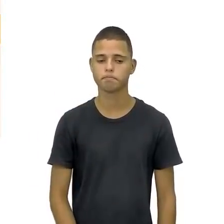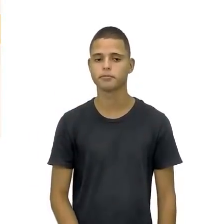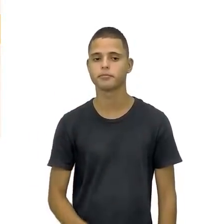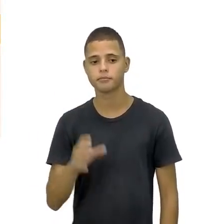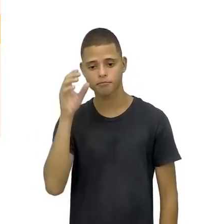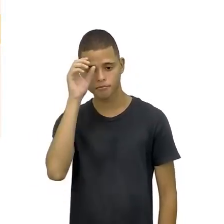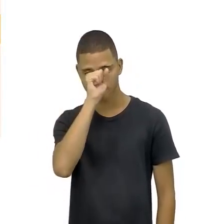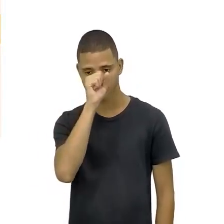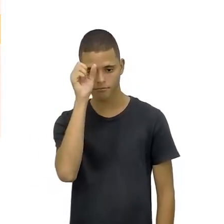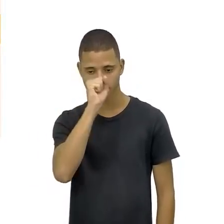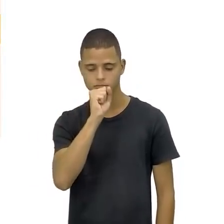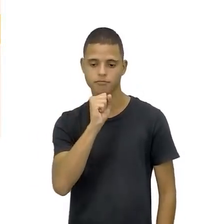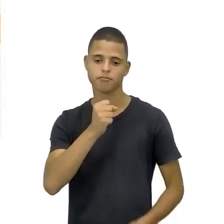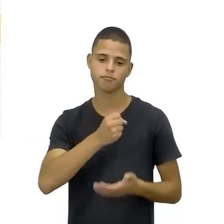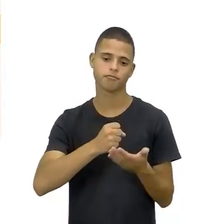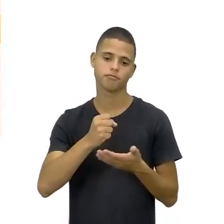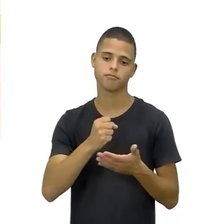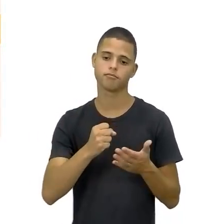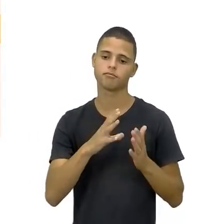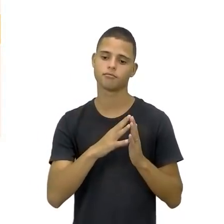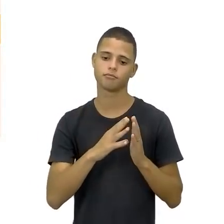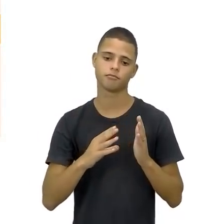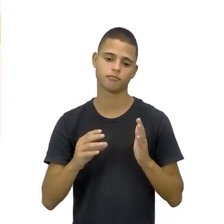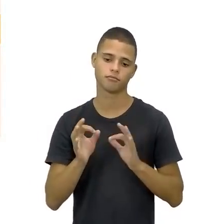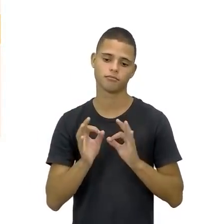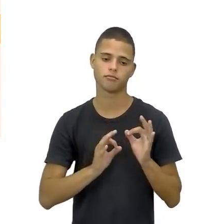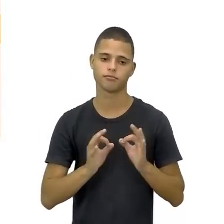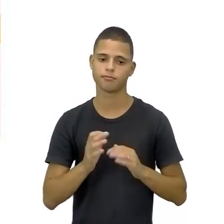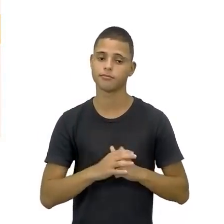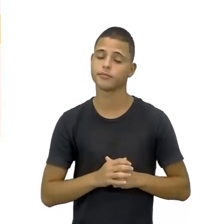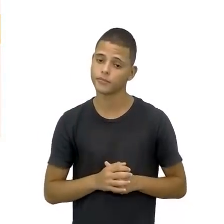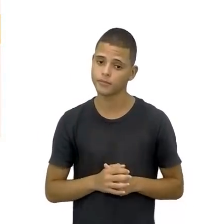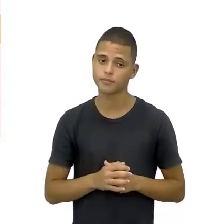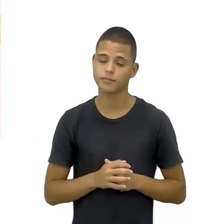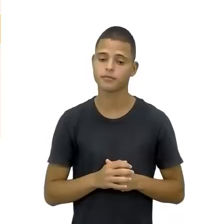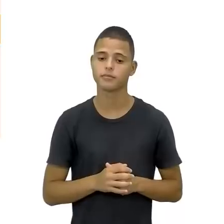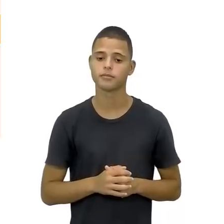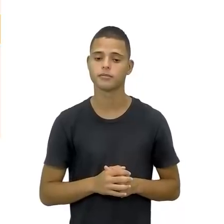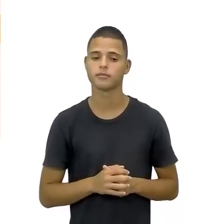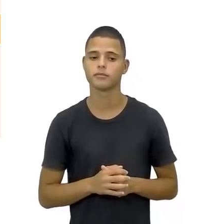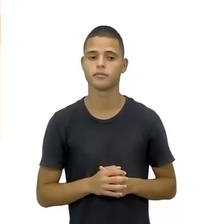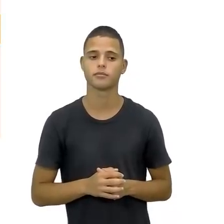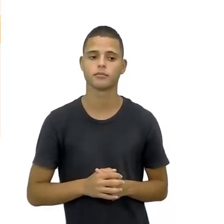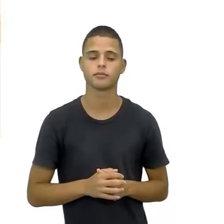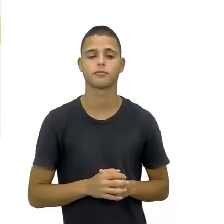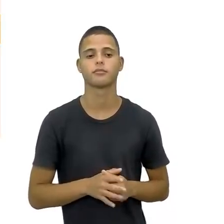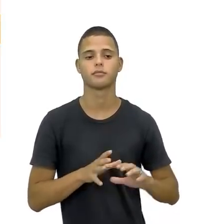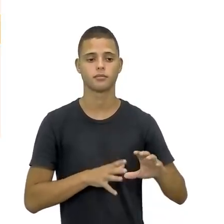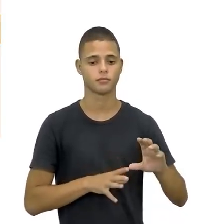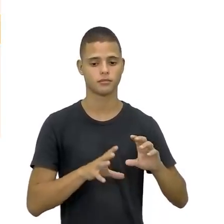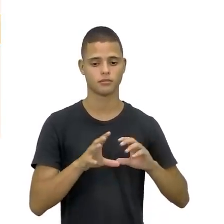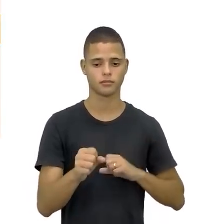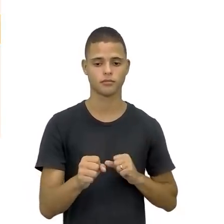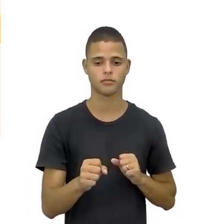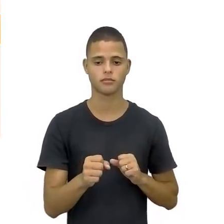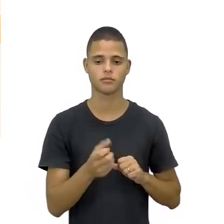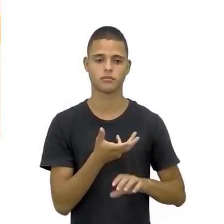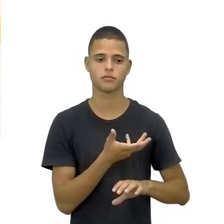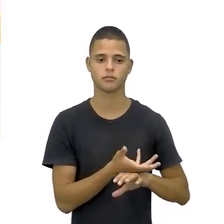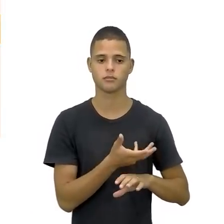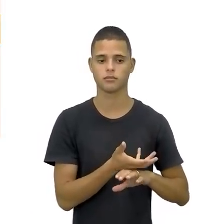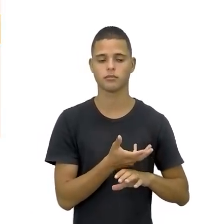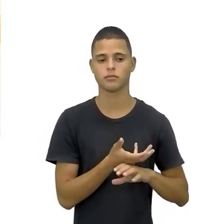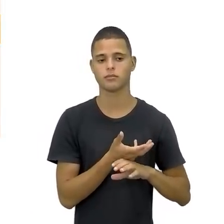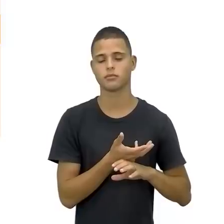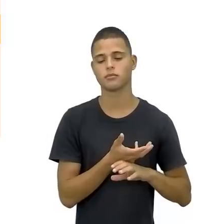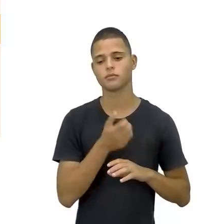né? Bom, pensando nisso, a formadora, né, da área da ciência da natureza, ela trouxe para